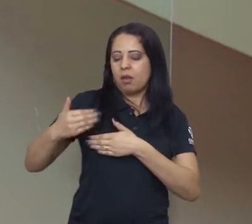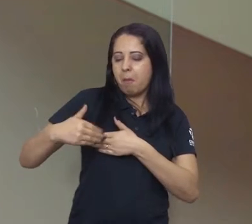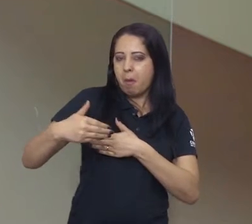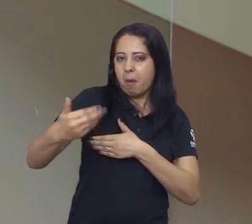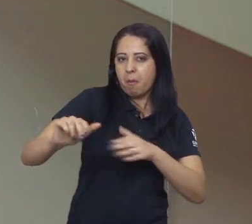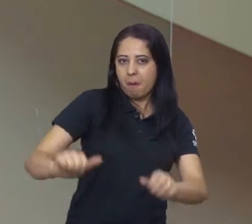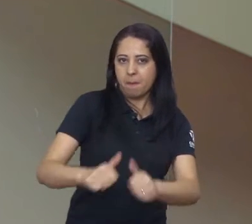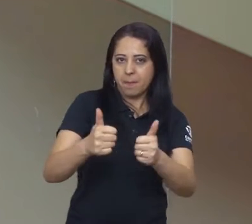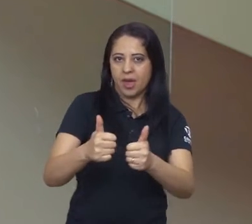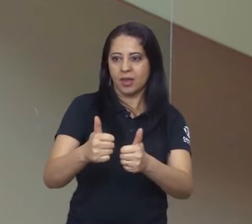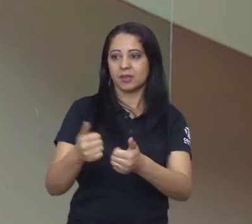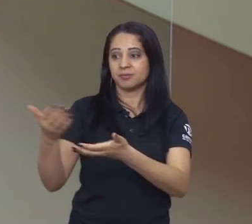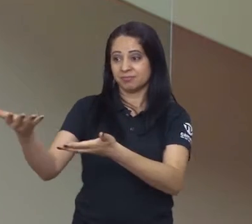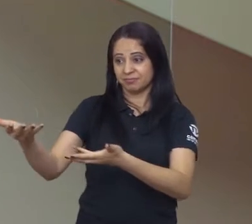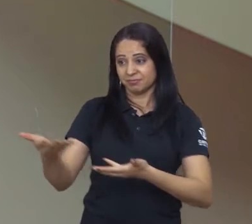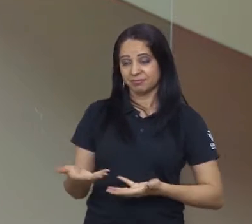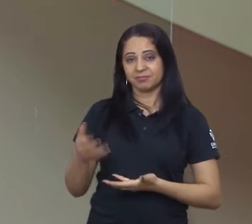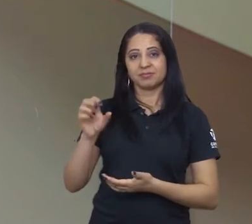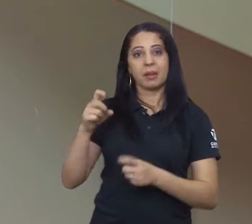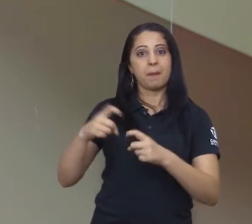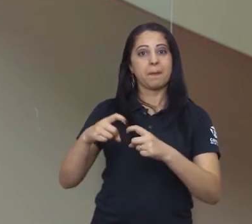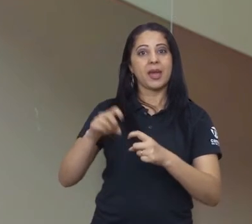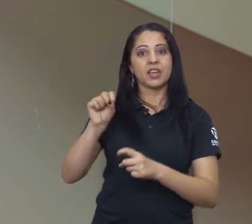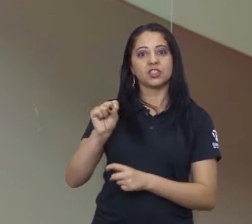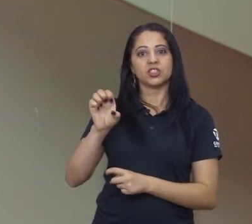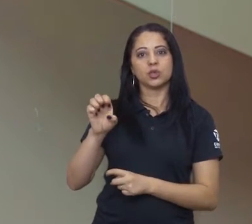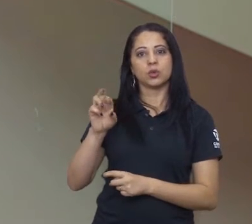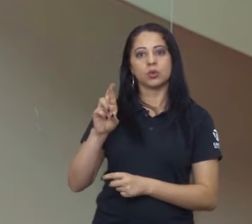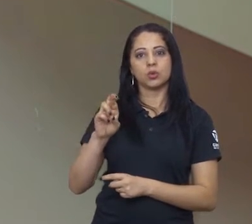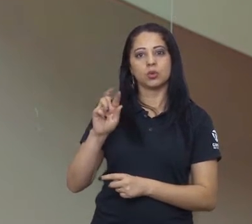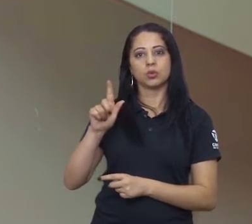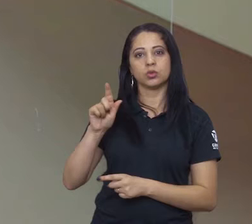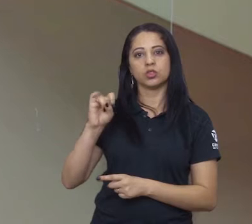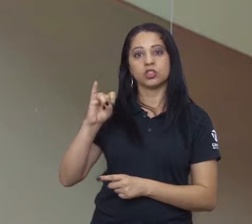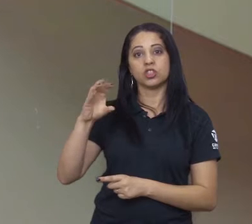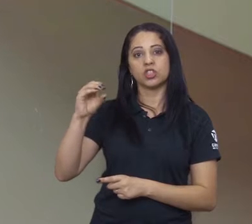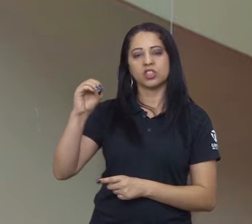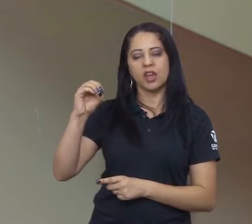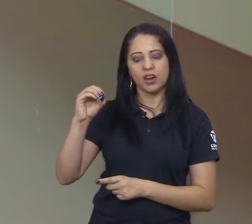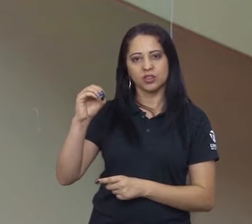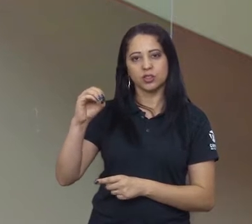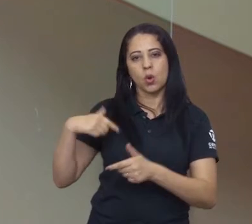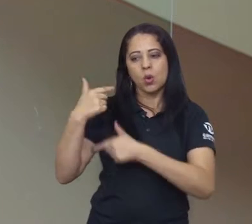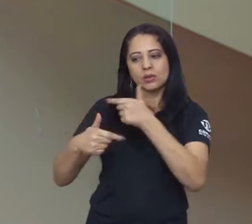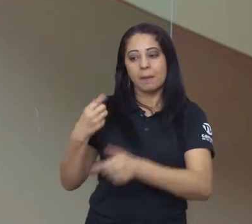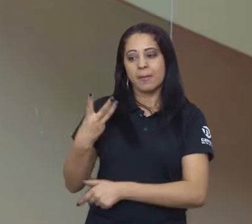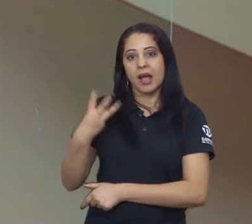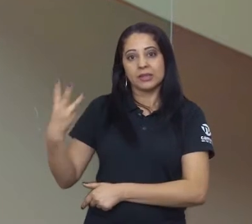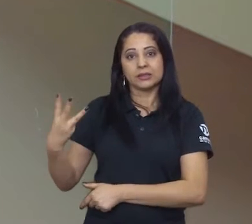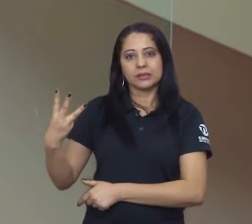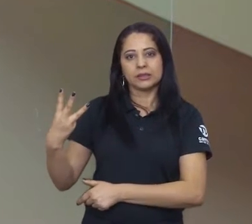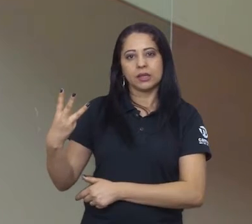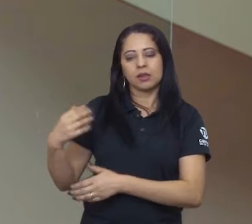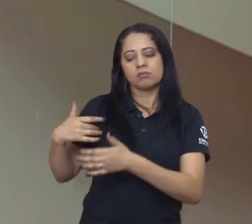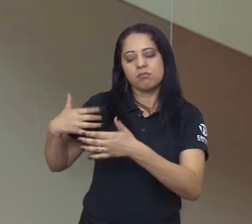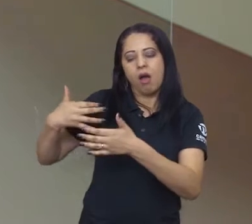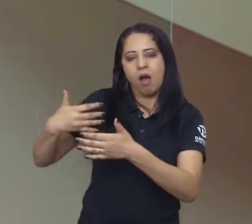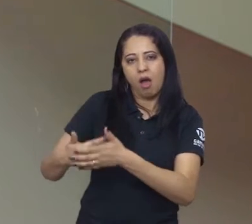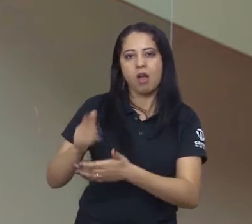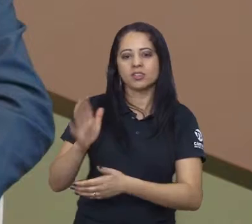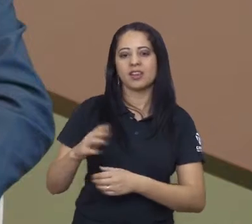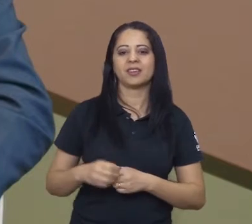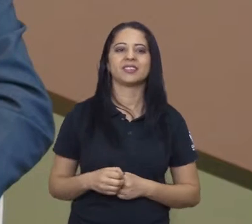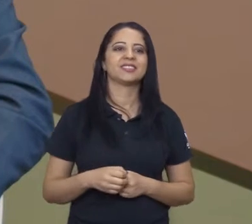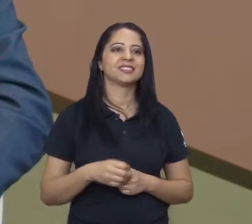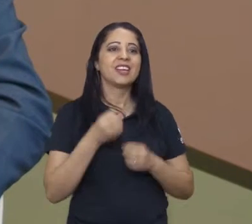em nosso estúdio o Dr Sérgio Reis médico 33 anos com abordagem em saúde integrativa